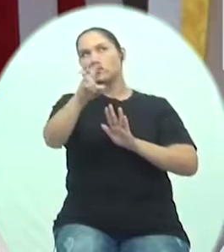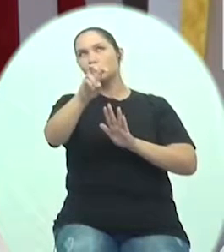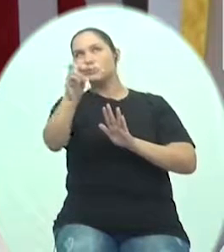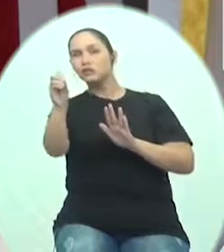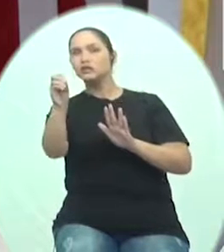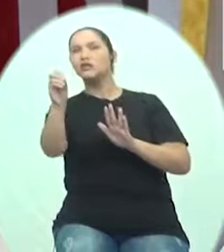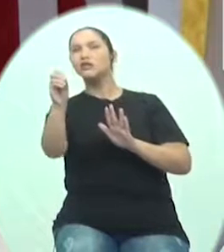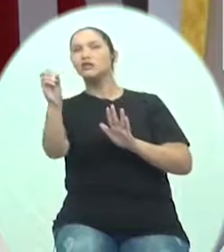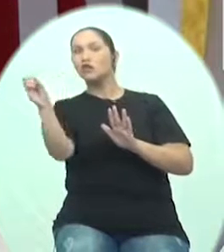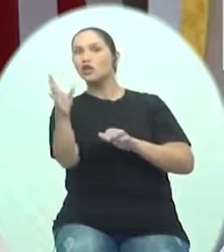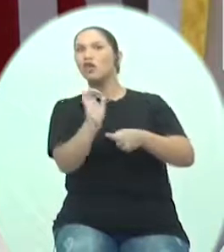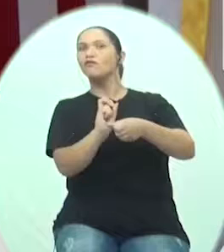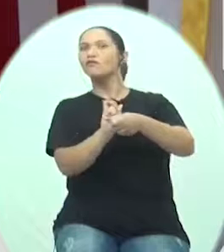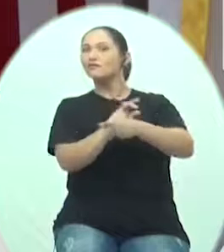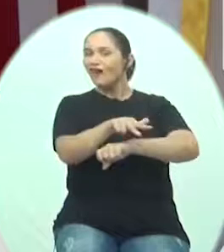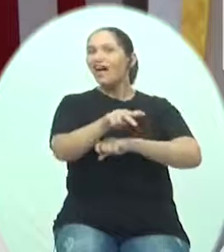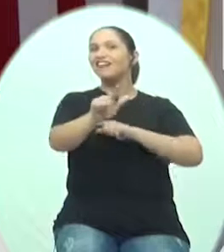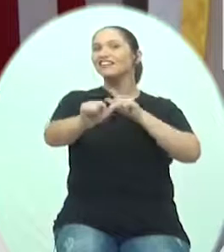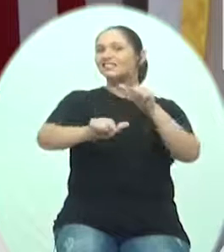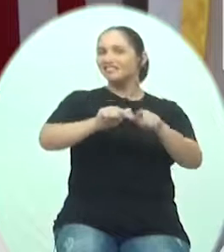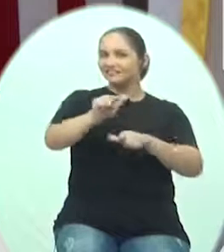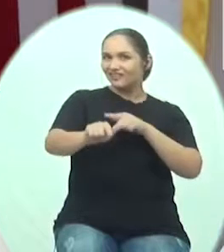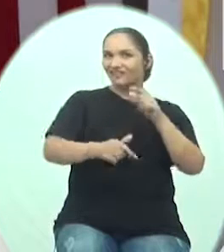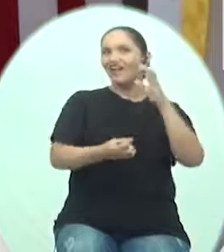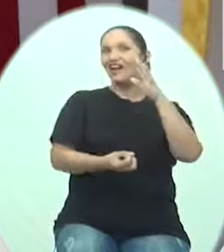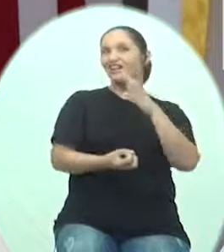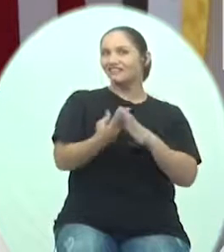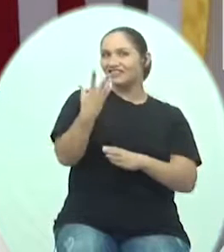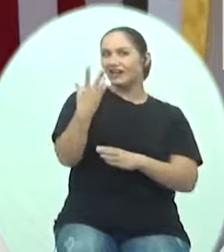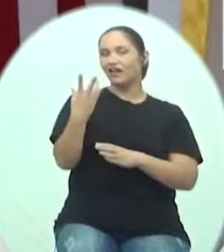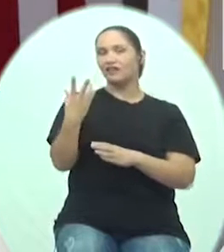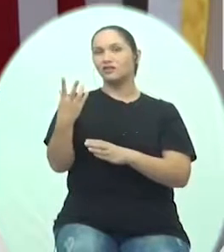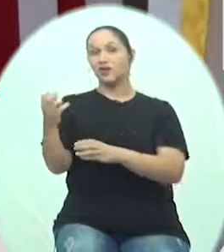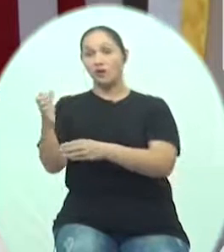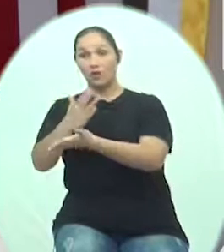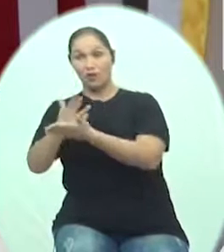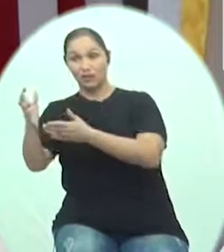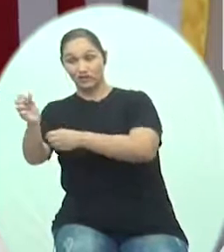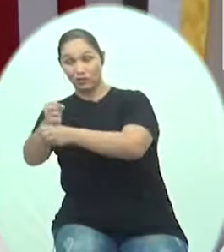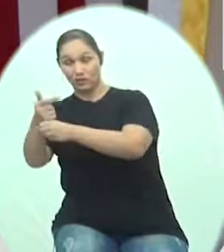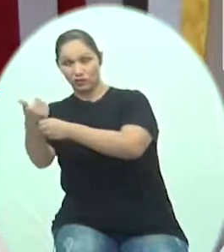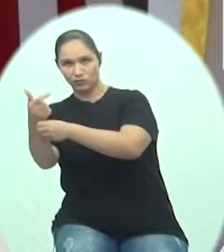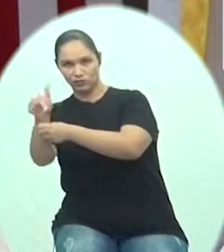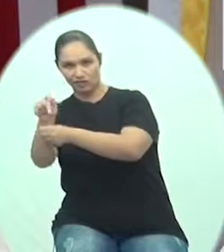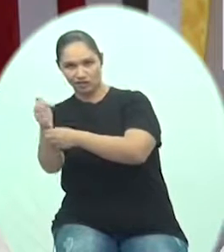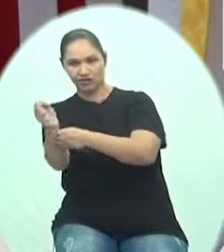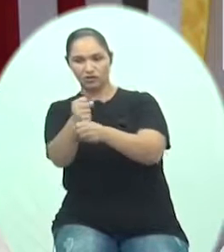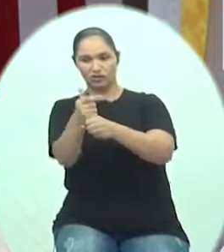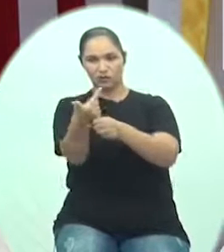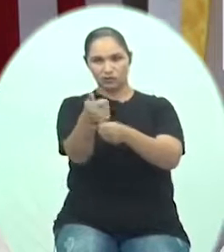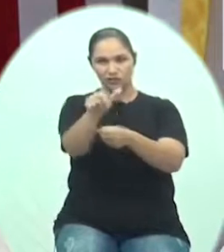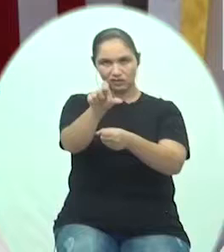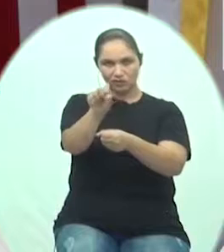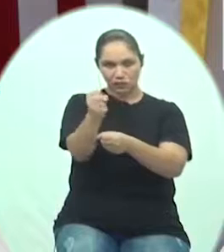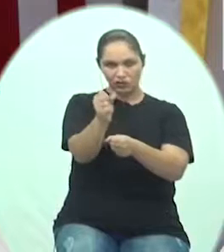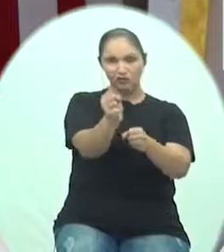novas vagas de emprego foram criadas 201 contando 2017 2018